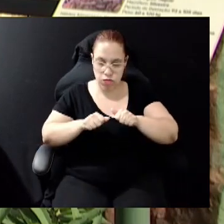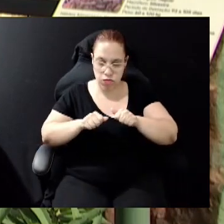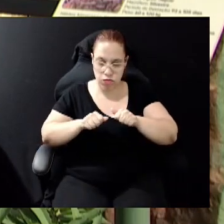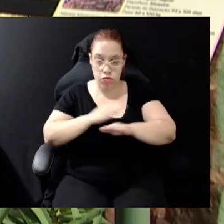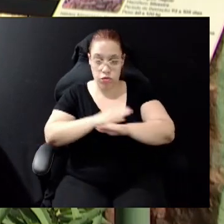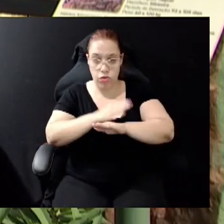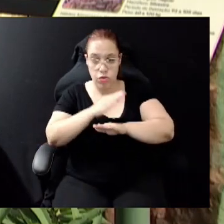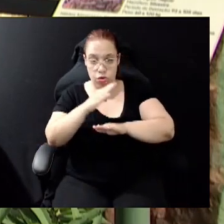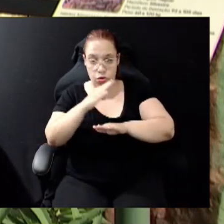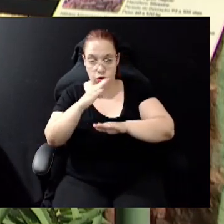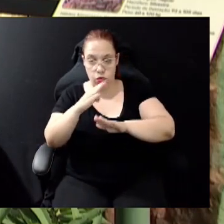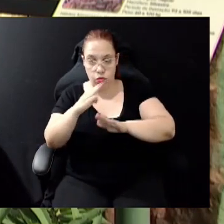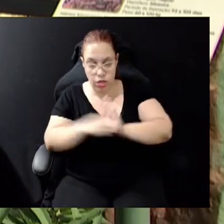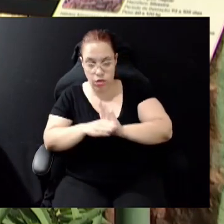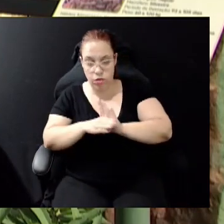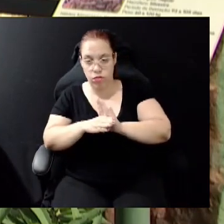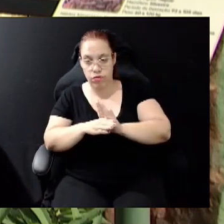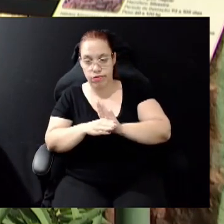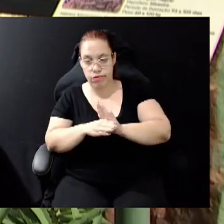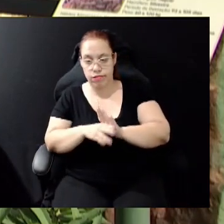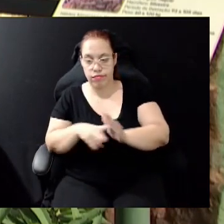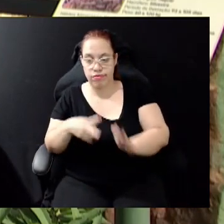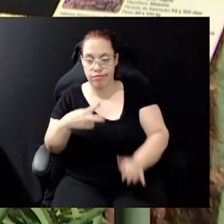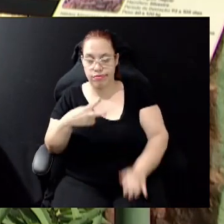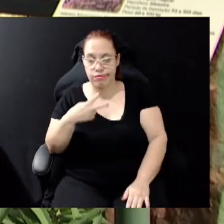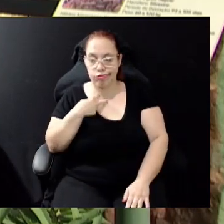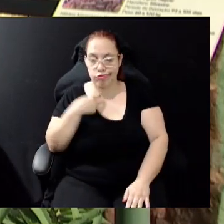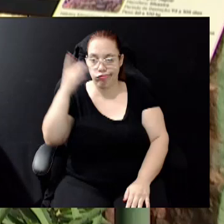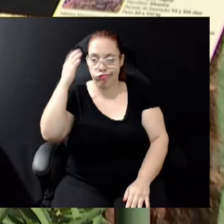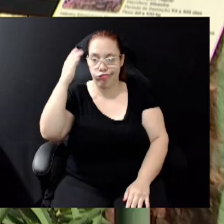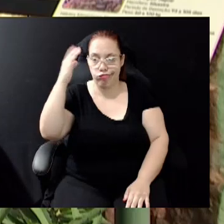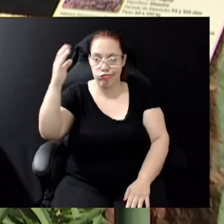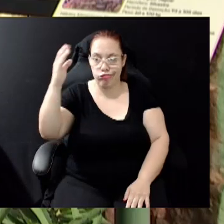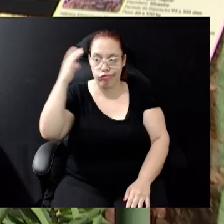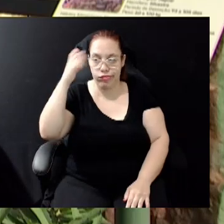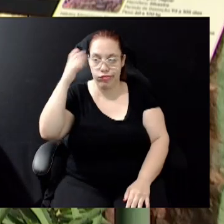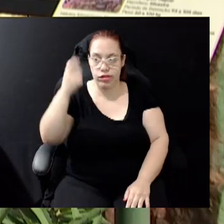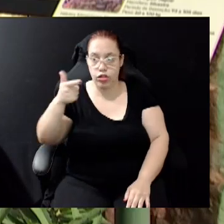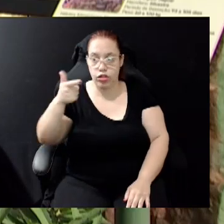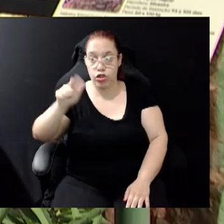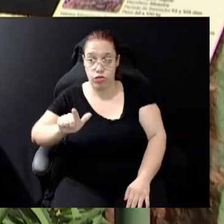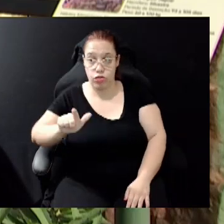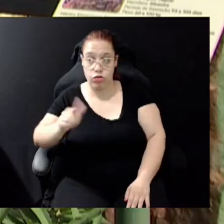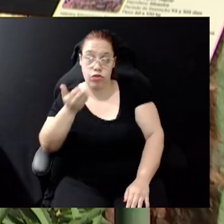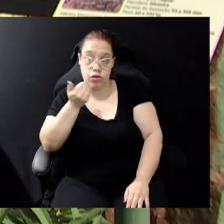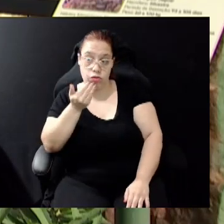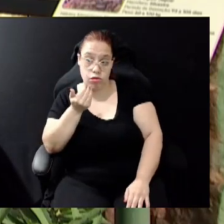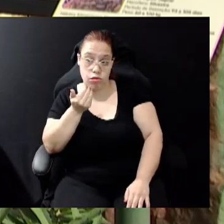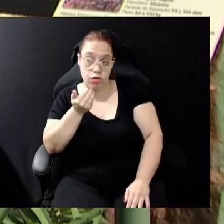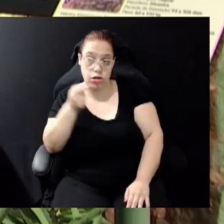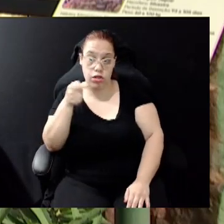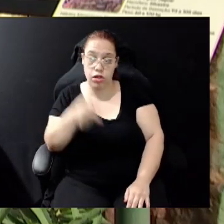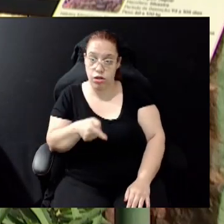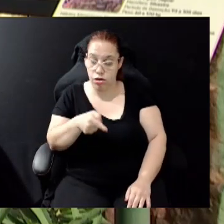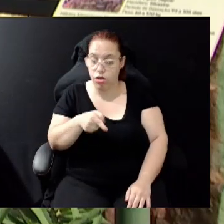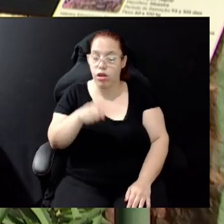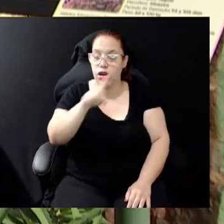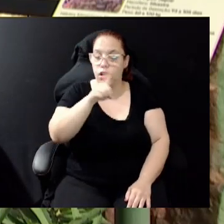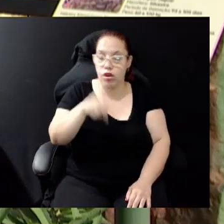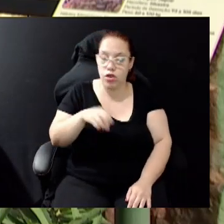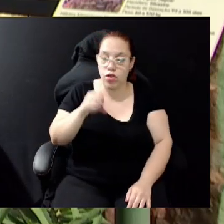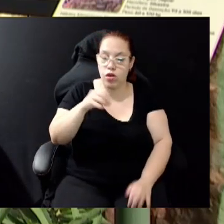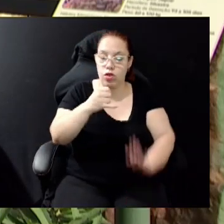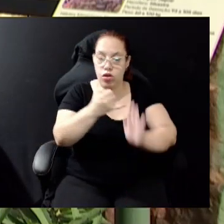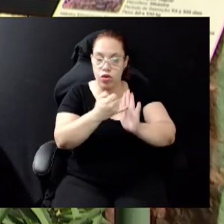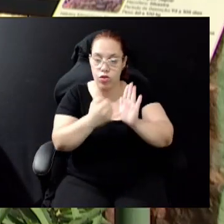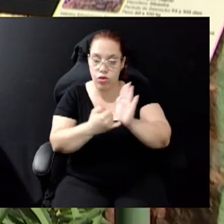alimento, porque eles não têm a ideia de quando eles vão ter novamente o alimento. Aqui na instituição a gente